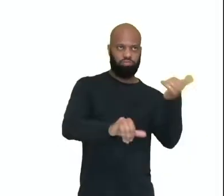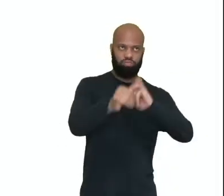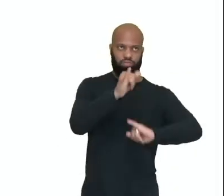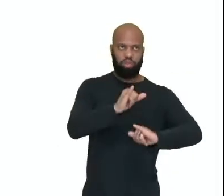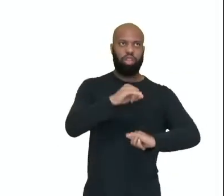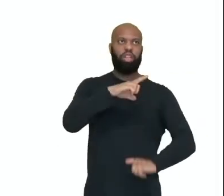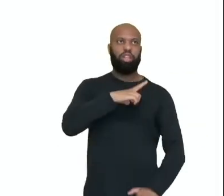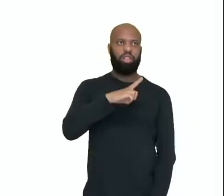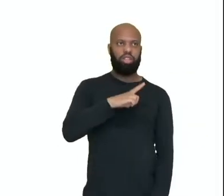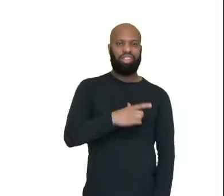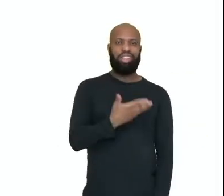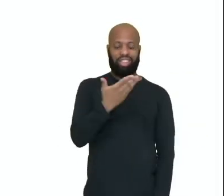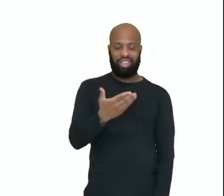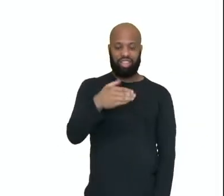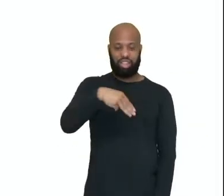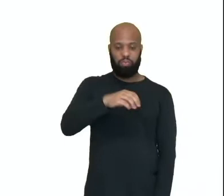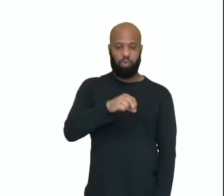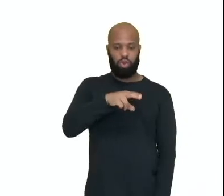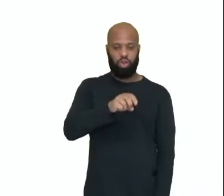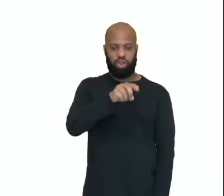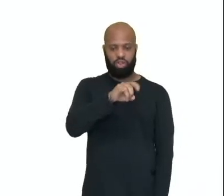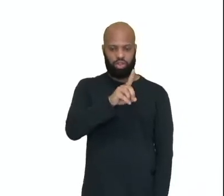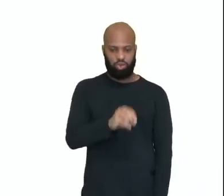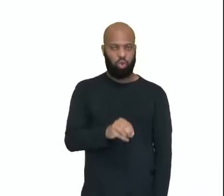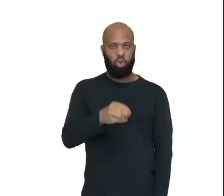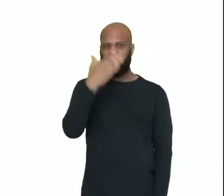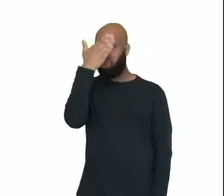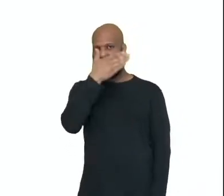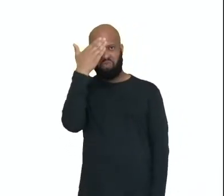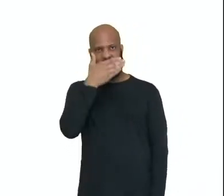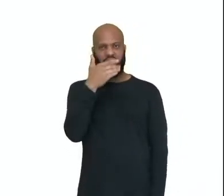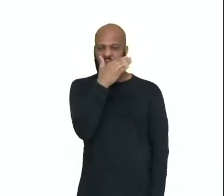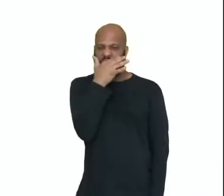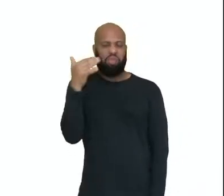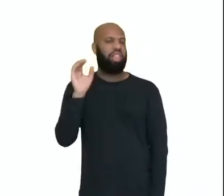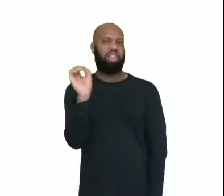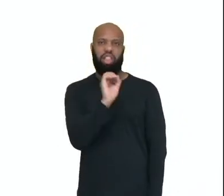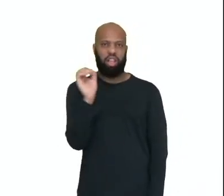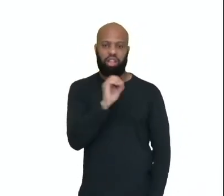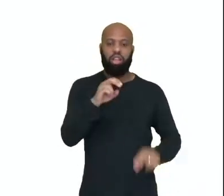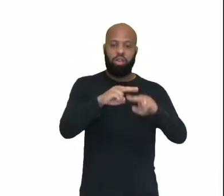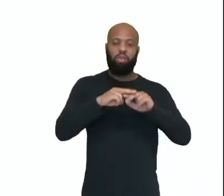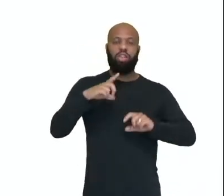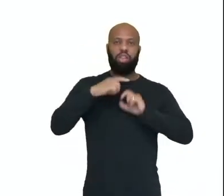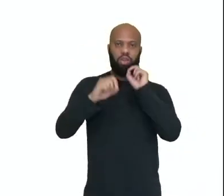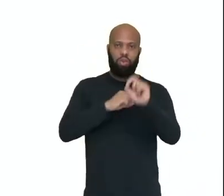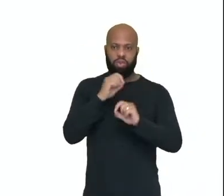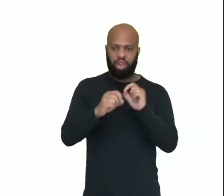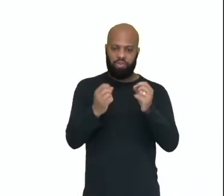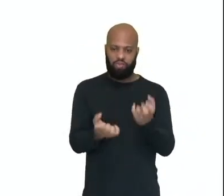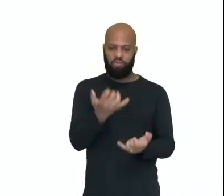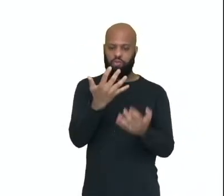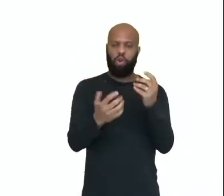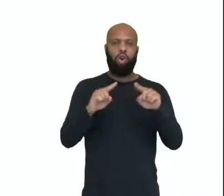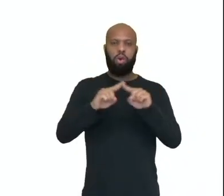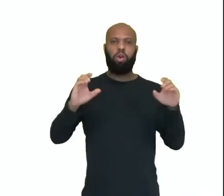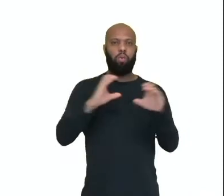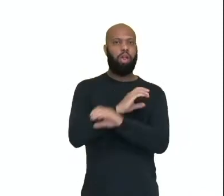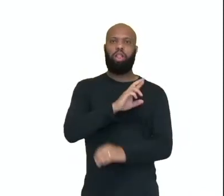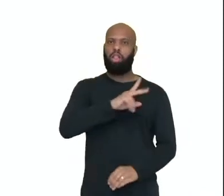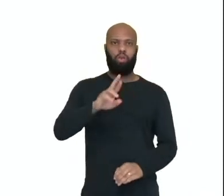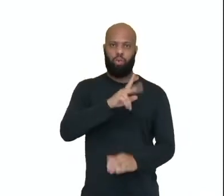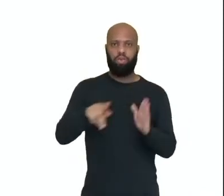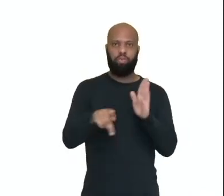CO, o monóxido de carbono é um gás incolor e inodoro proveniente da combustão incompleta de combustíveis fósseis,